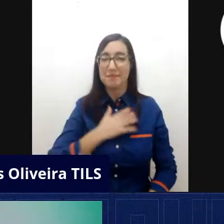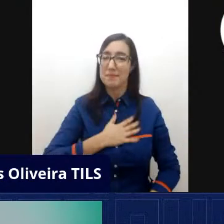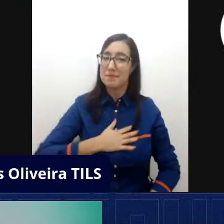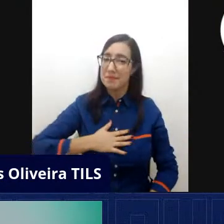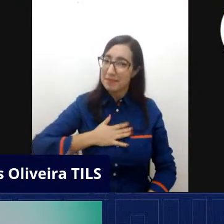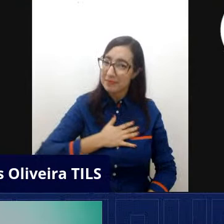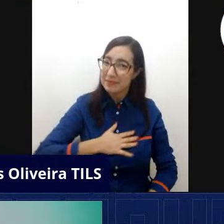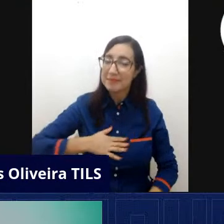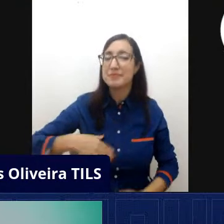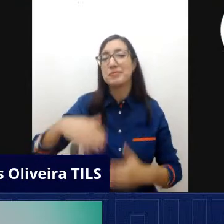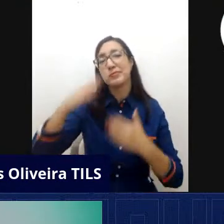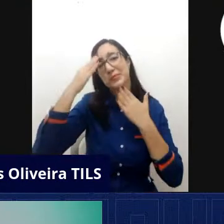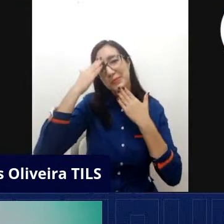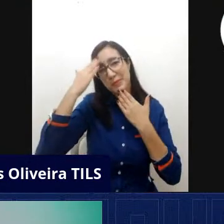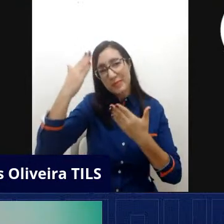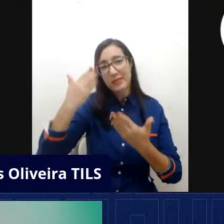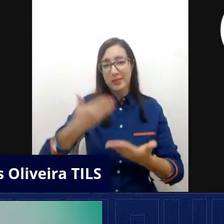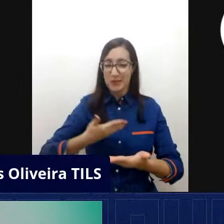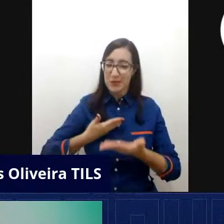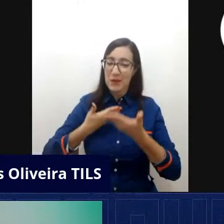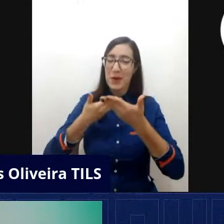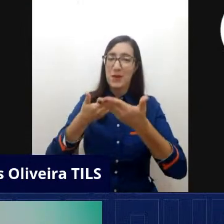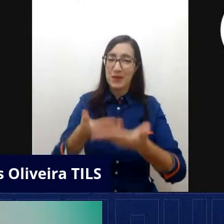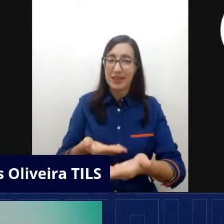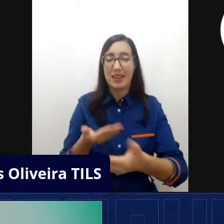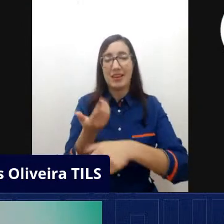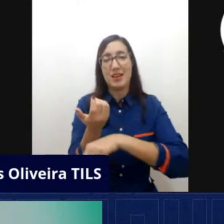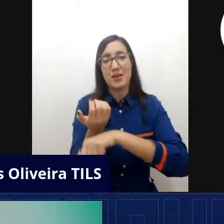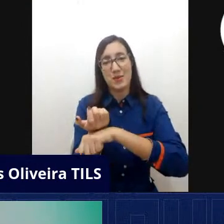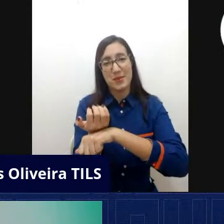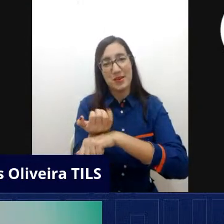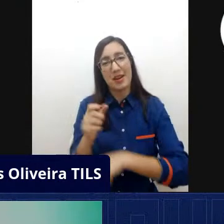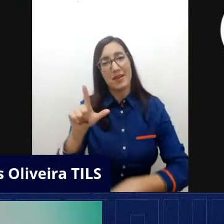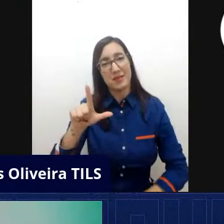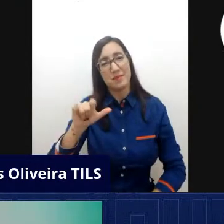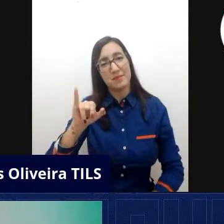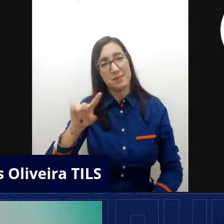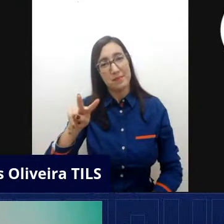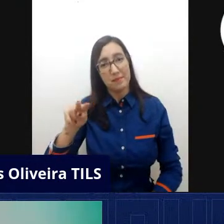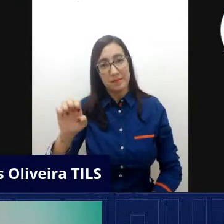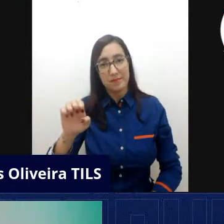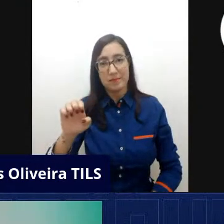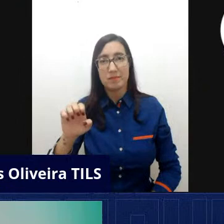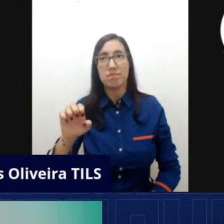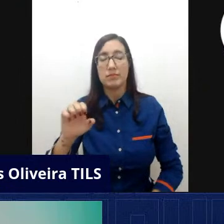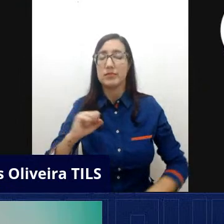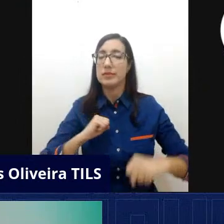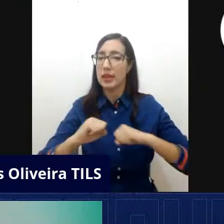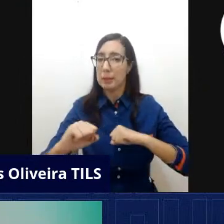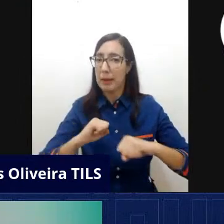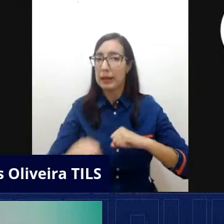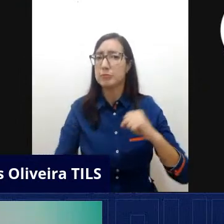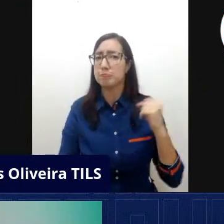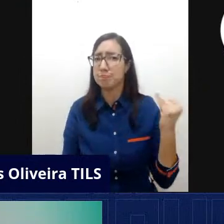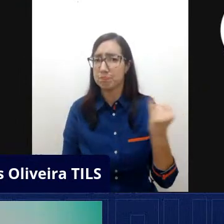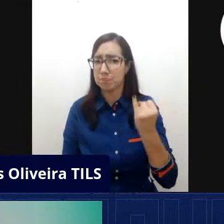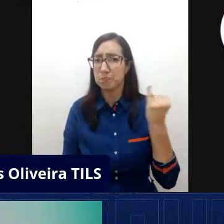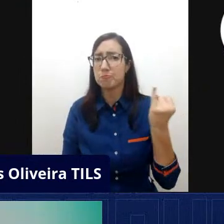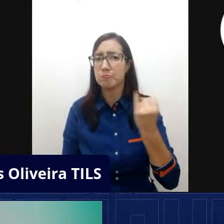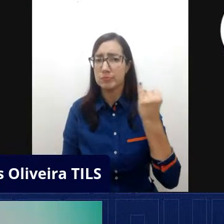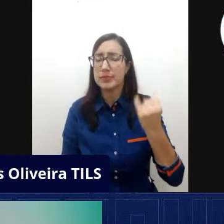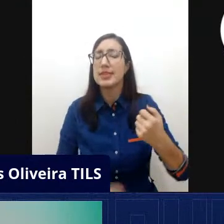Live para estar fazendo esse debate, que, sem dúvidas, ele é extremamente necessário, e ele vem